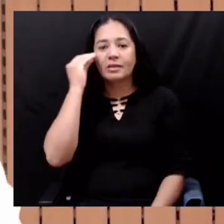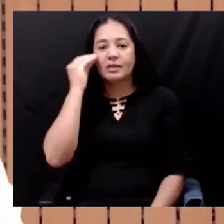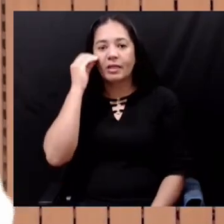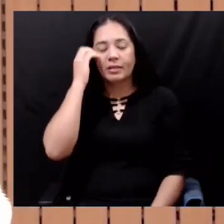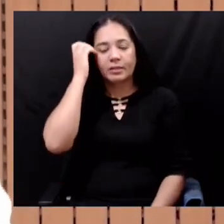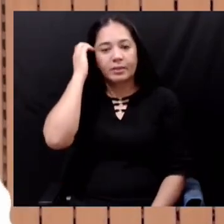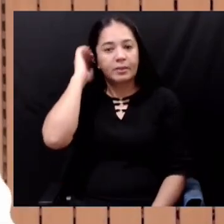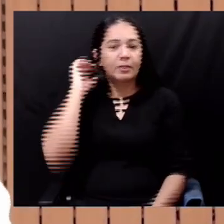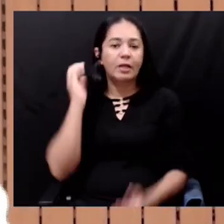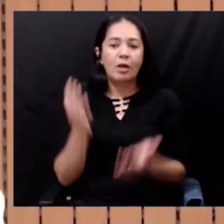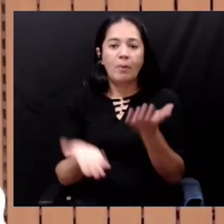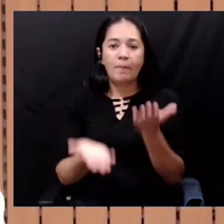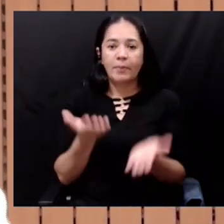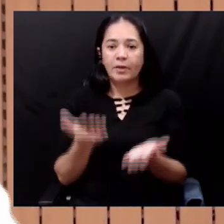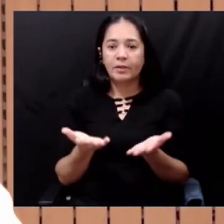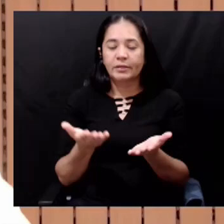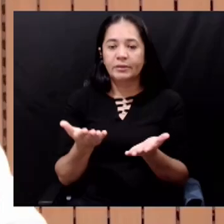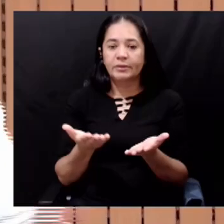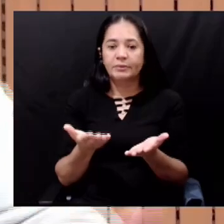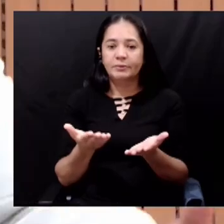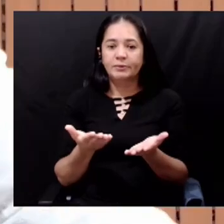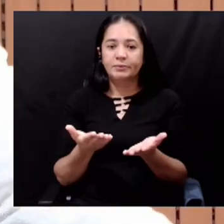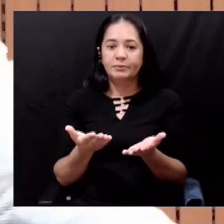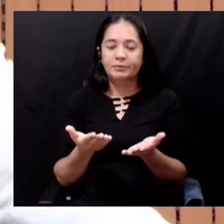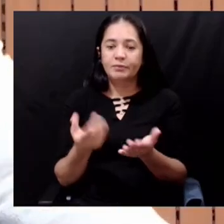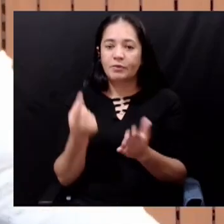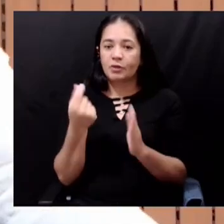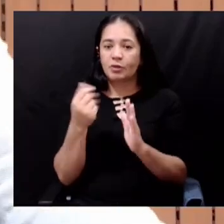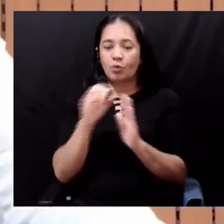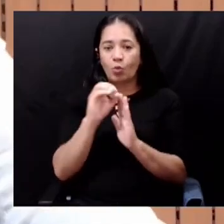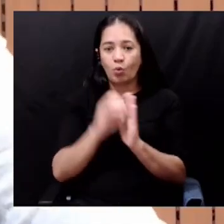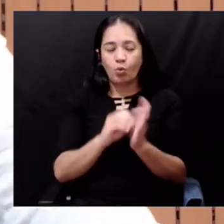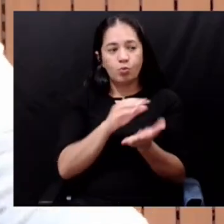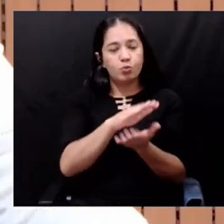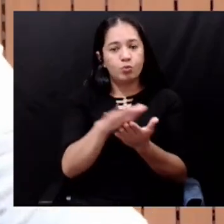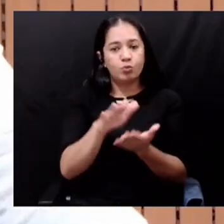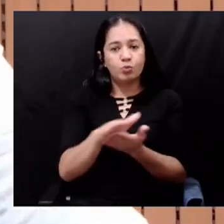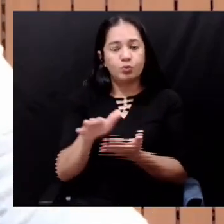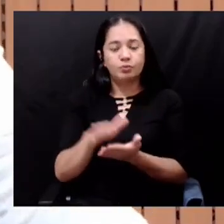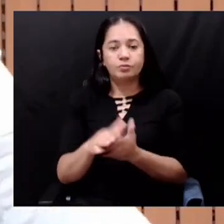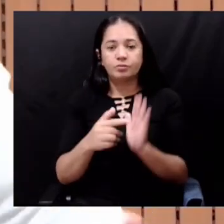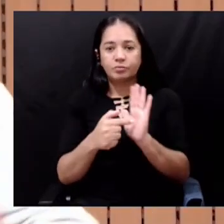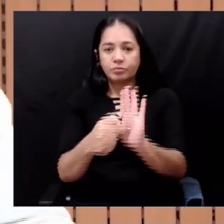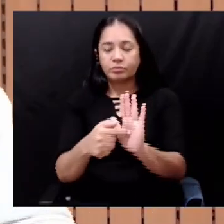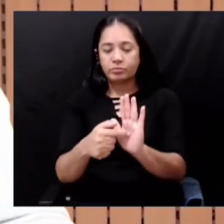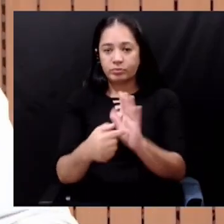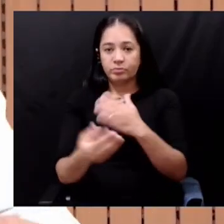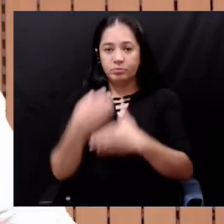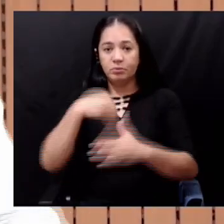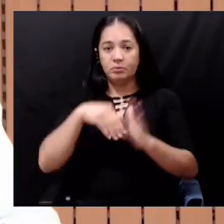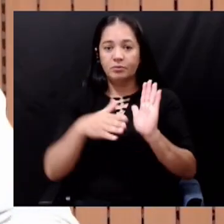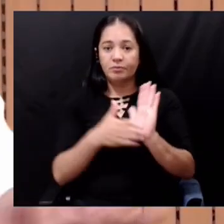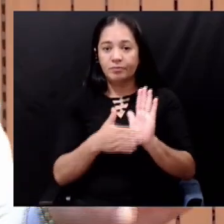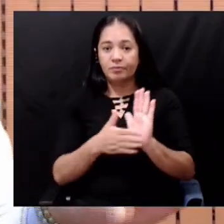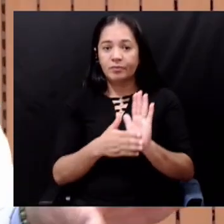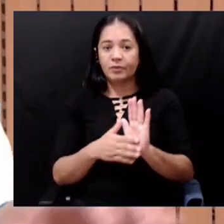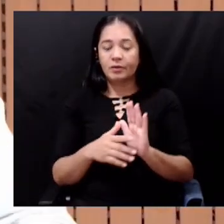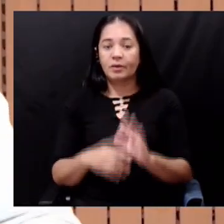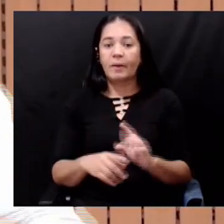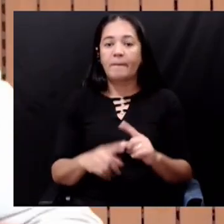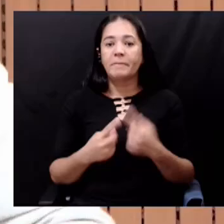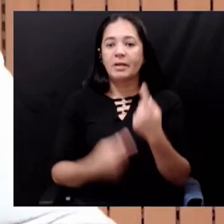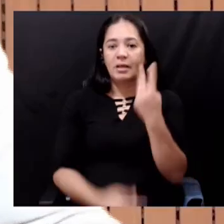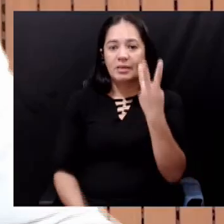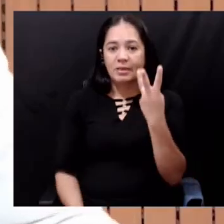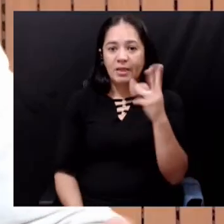na distribuição dos orçamentos a serem apresentados nas propostas. Foi pensando nisso, mas não é 3 mil faixa